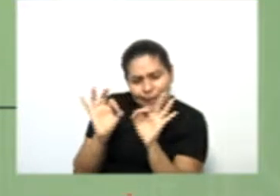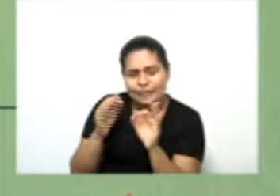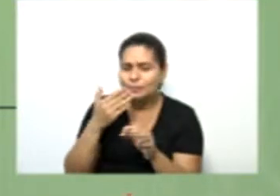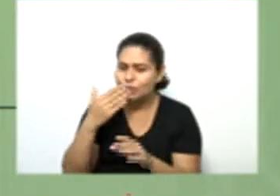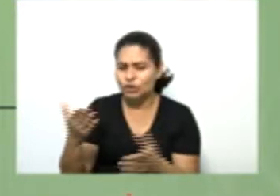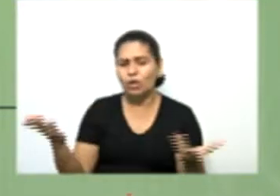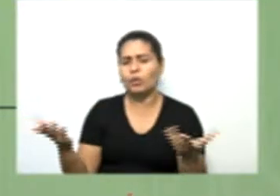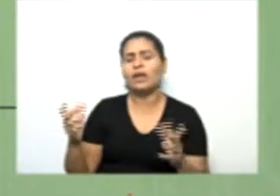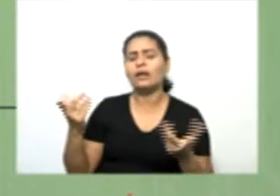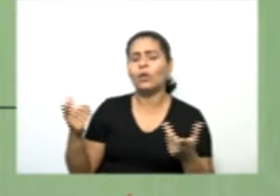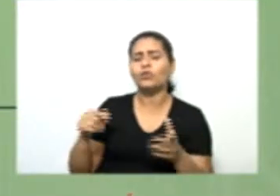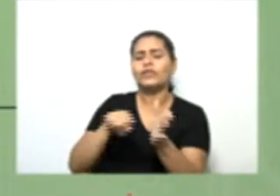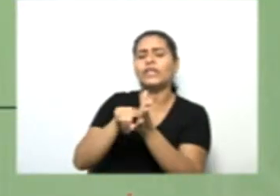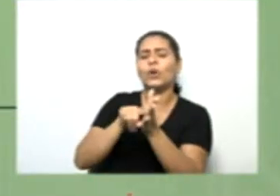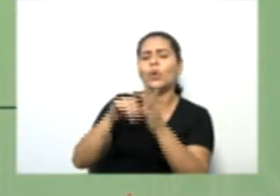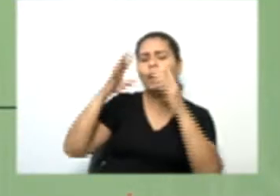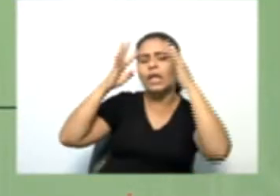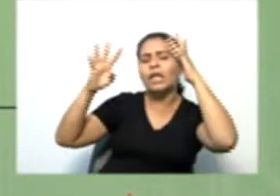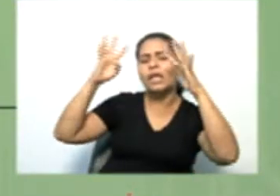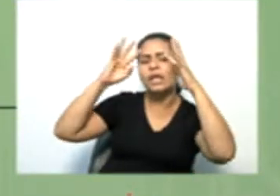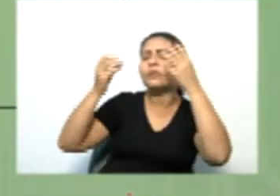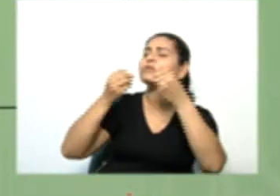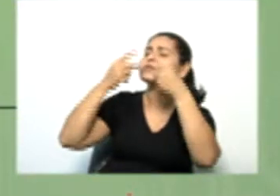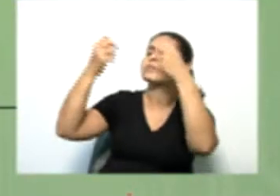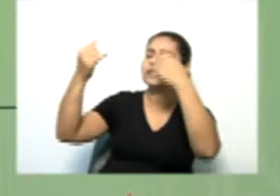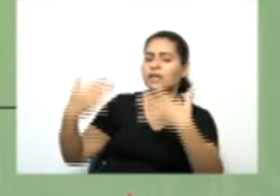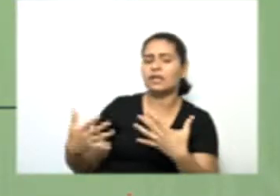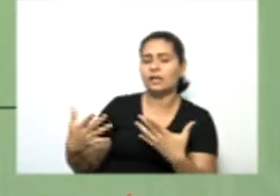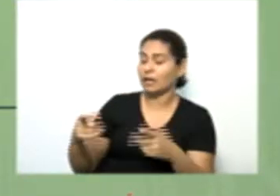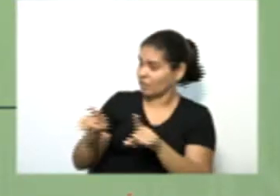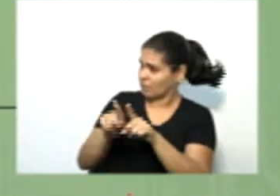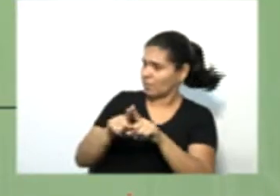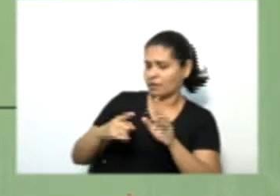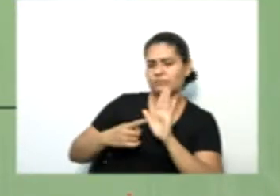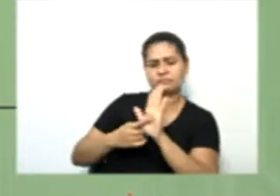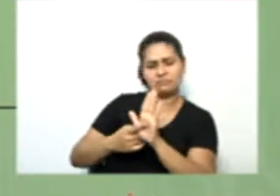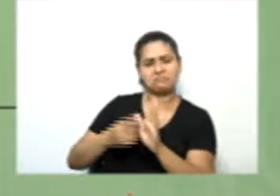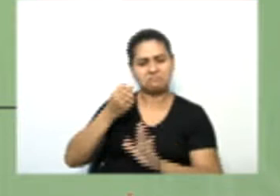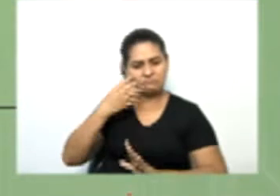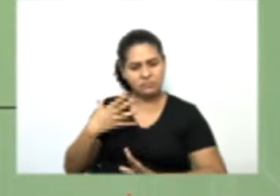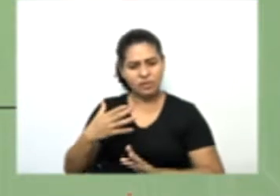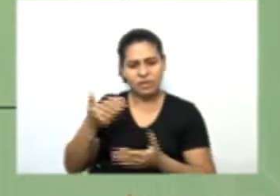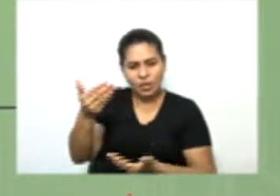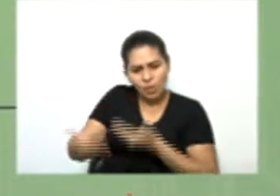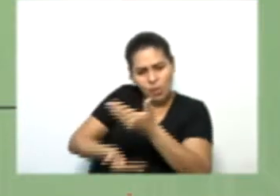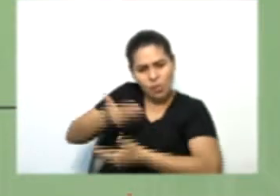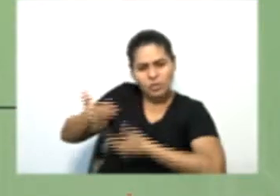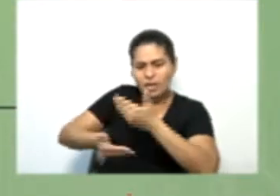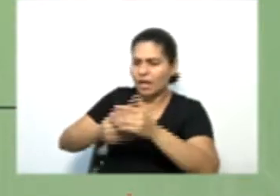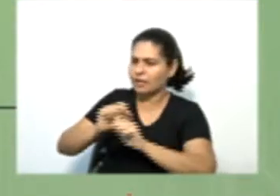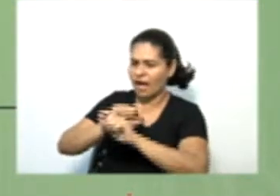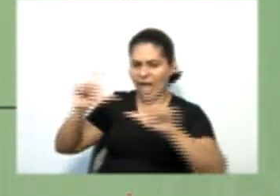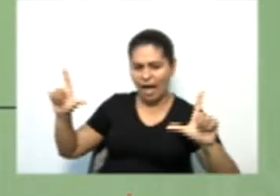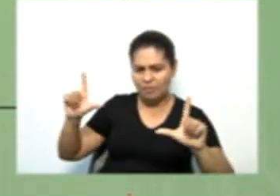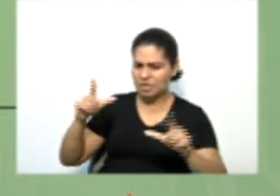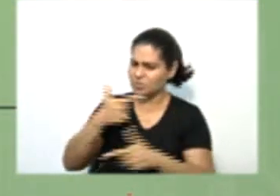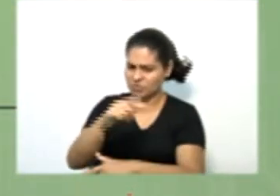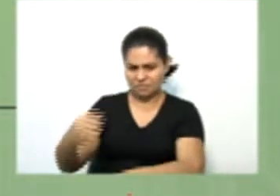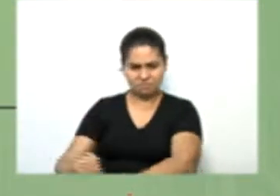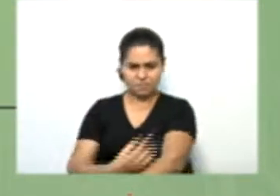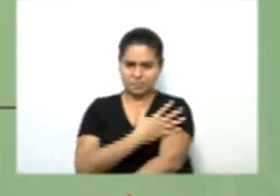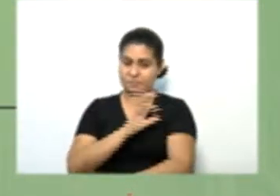sempre embasamento, fundamentação naquilo que você está falando, e ele faz isso também muito bem. Interage de forma lógica e sem